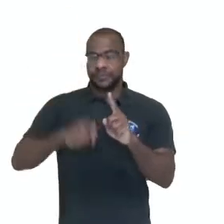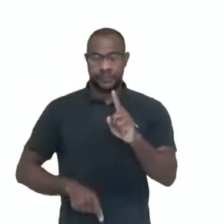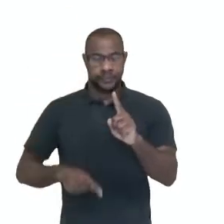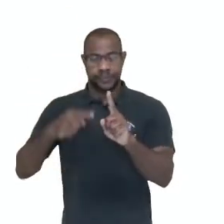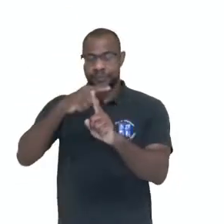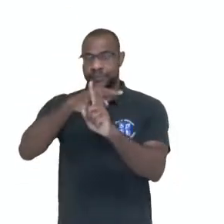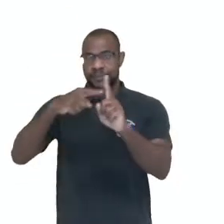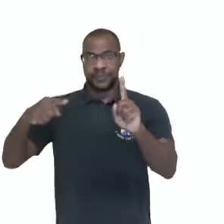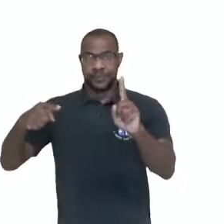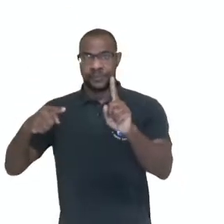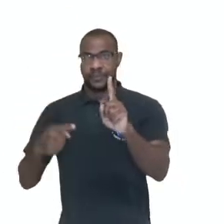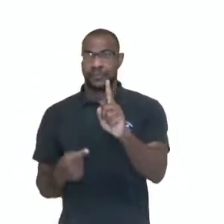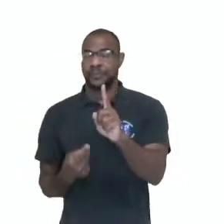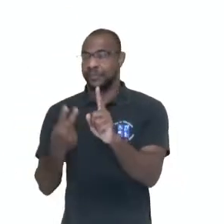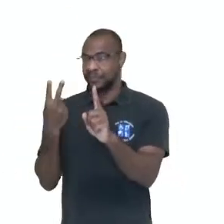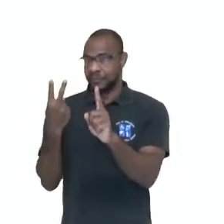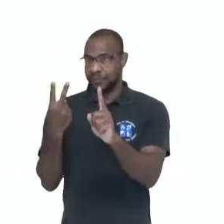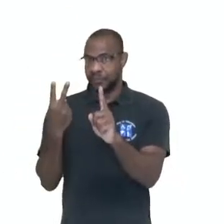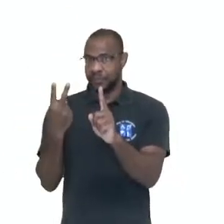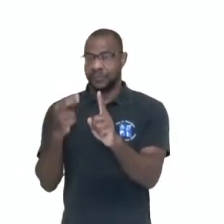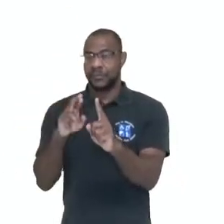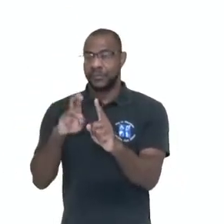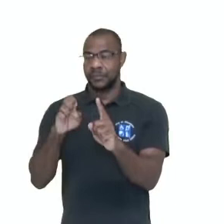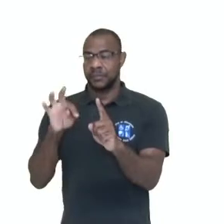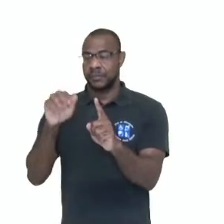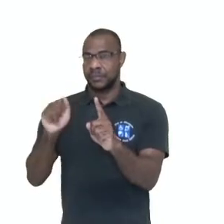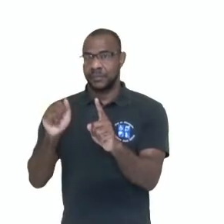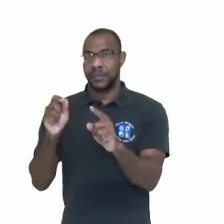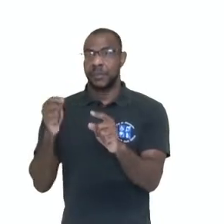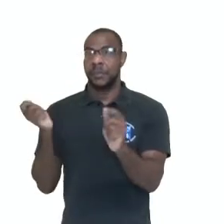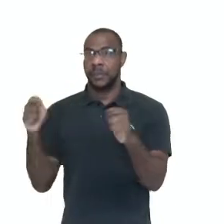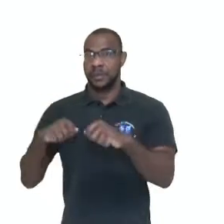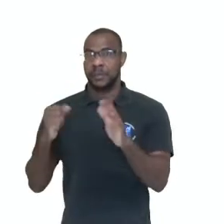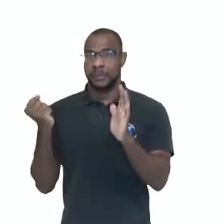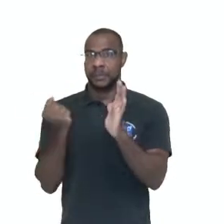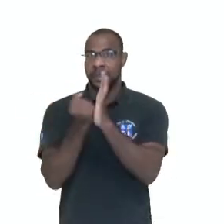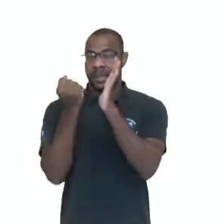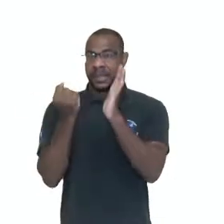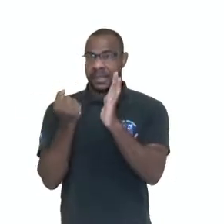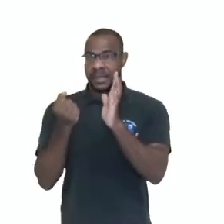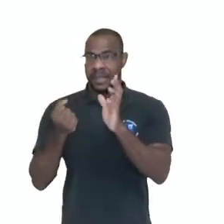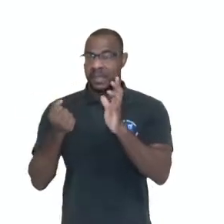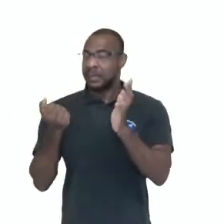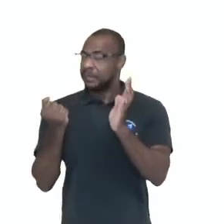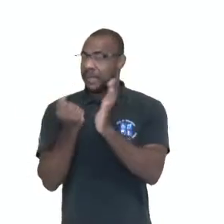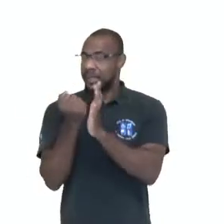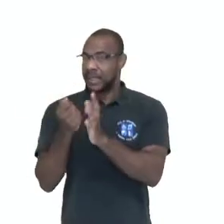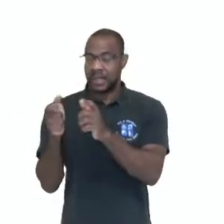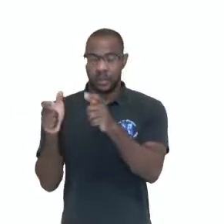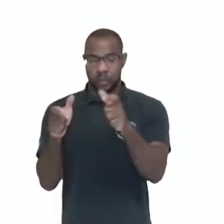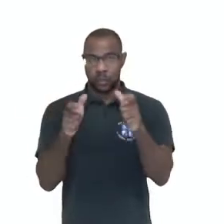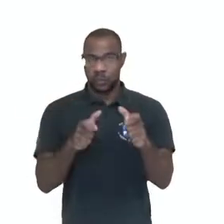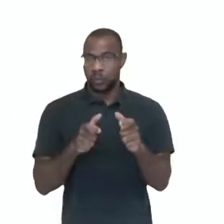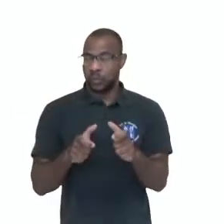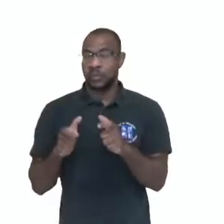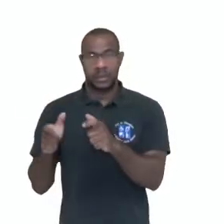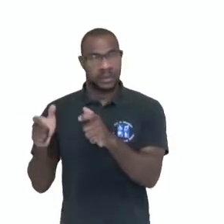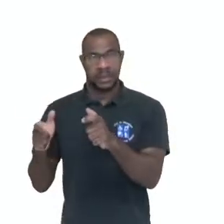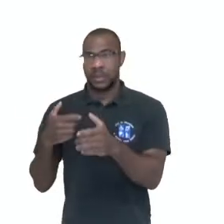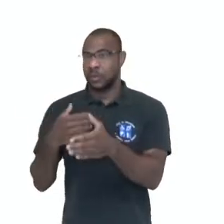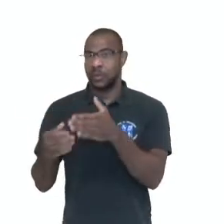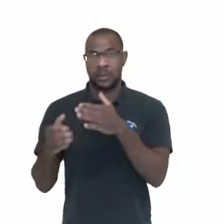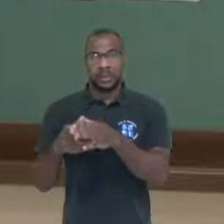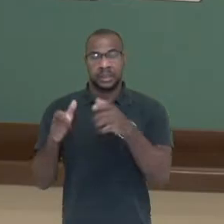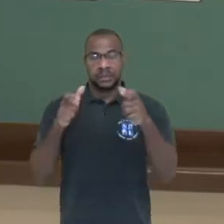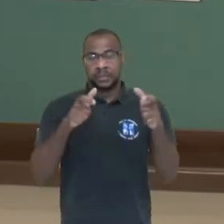perpendiculares, bem lindas e maravilhosas, onde podemos marcar a localização de qualquer ponto, tá bom? A gente chama